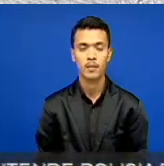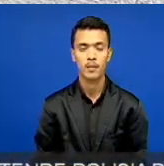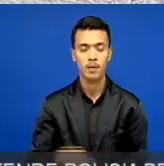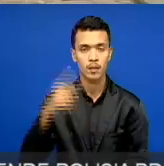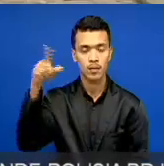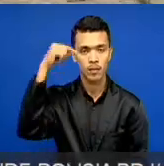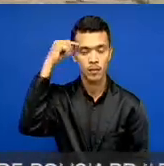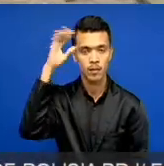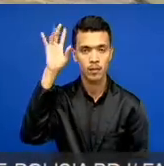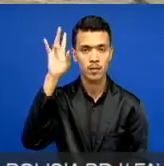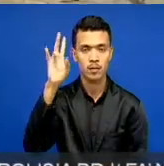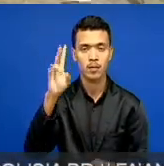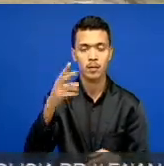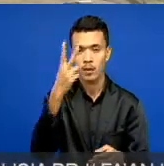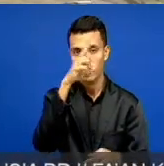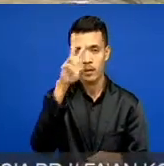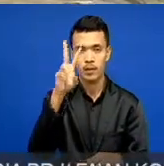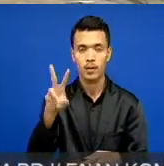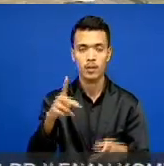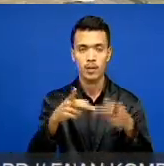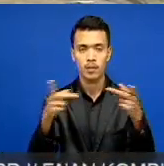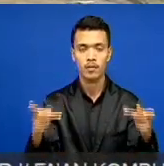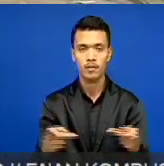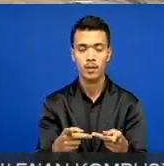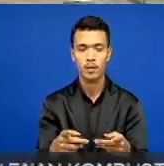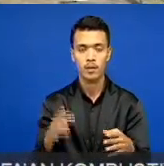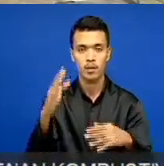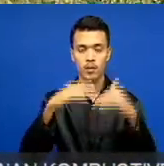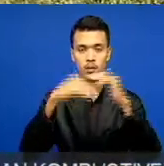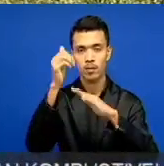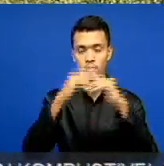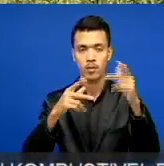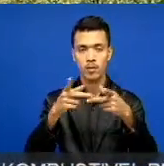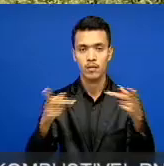governo constitucional identifica uma área buanura que construir